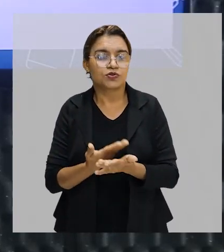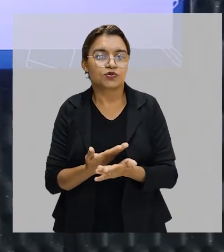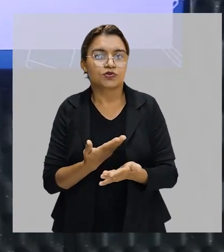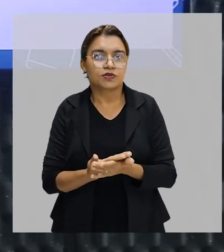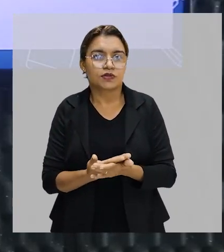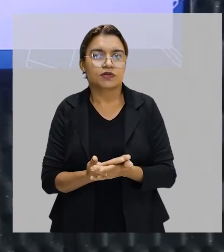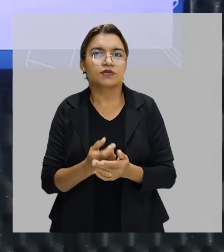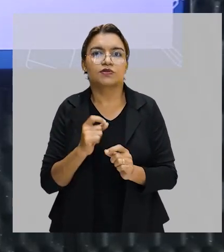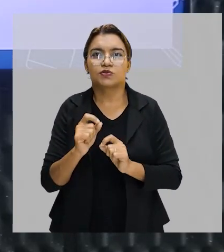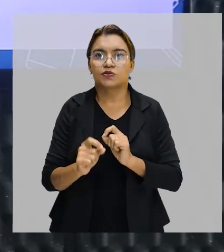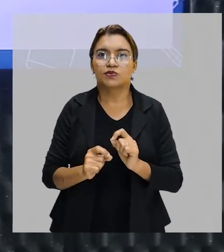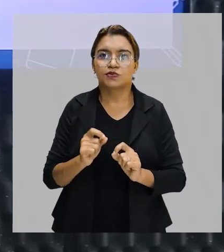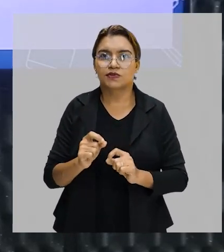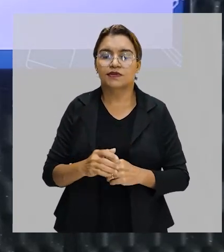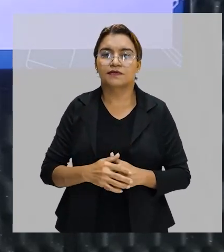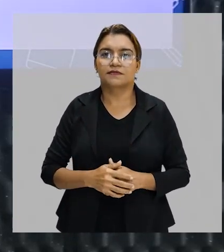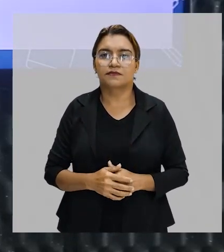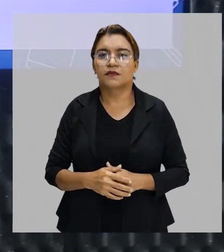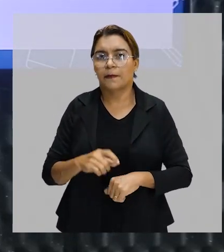grandes